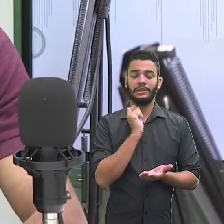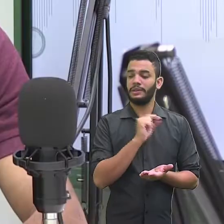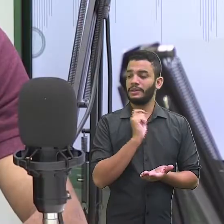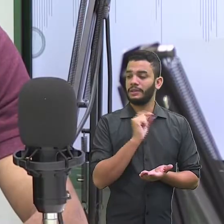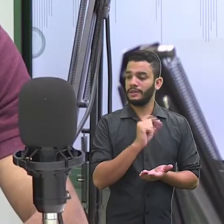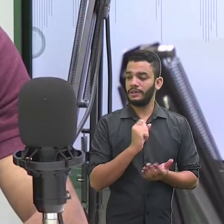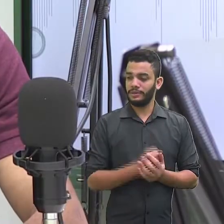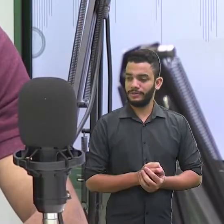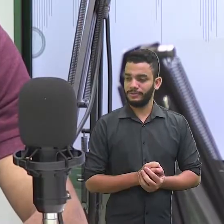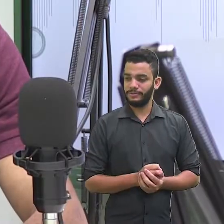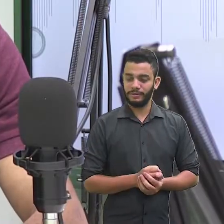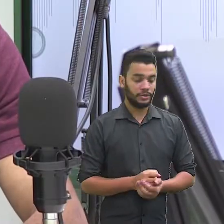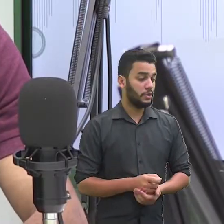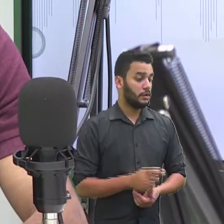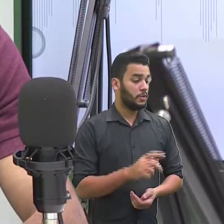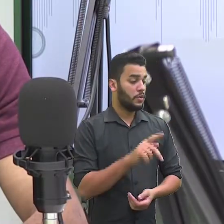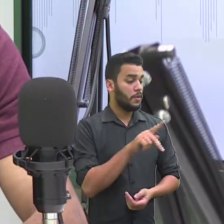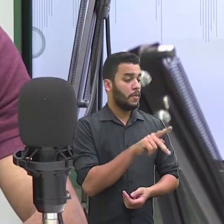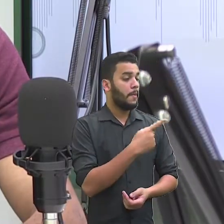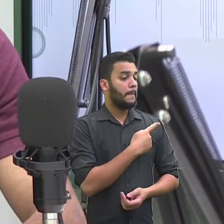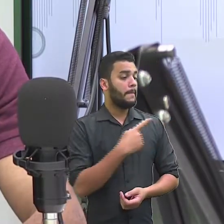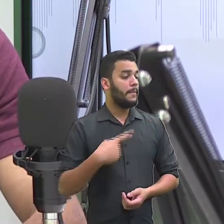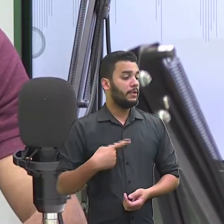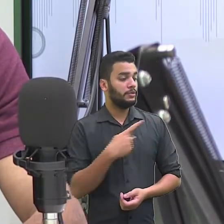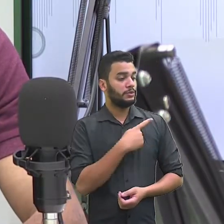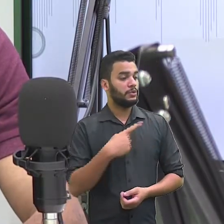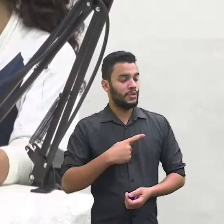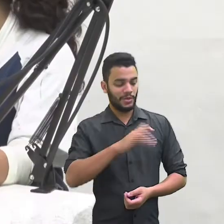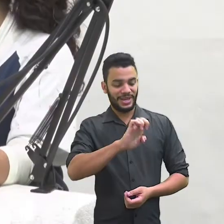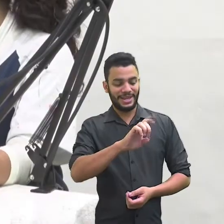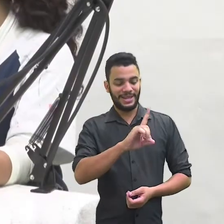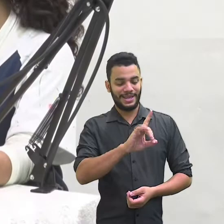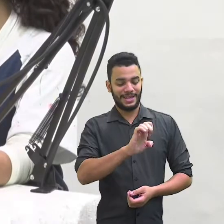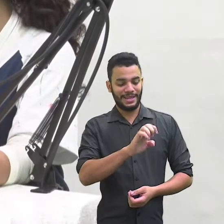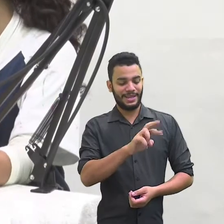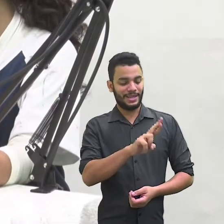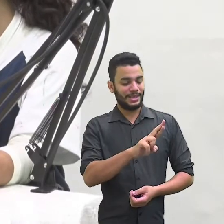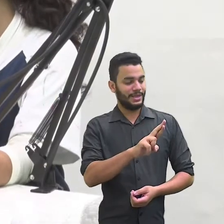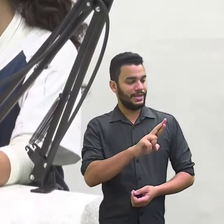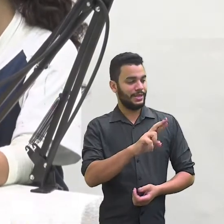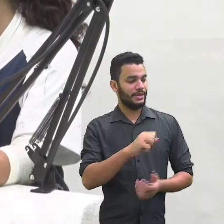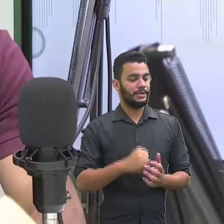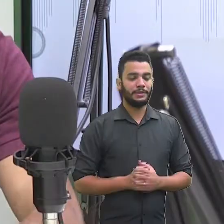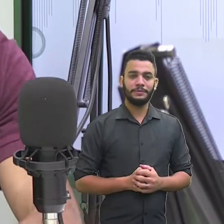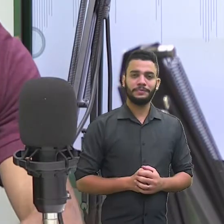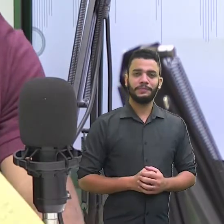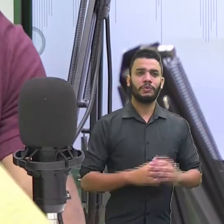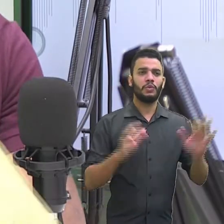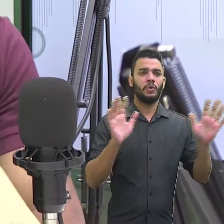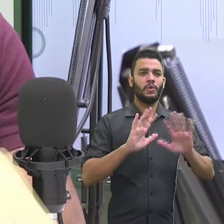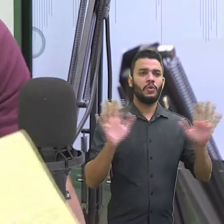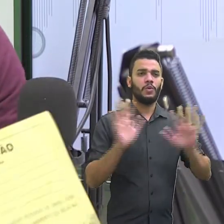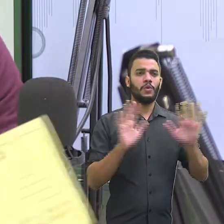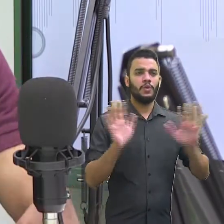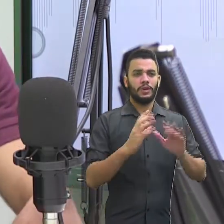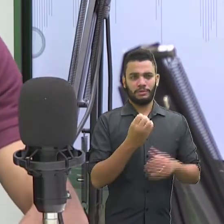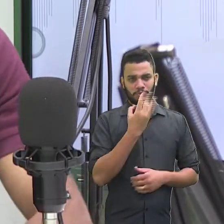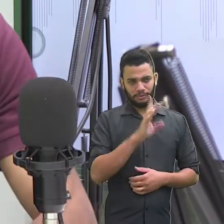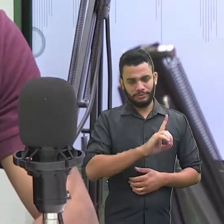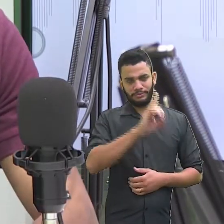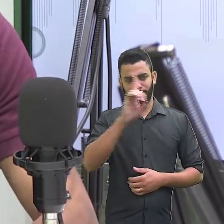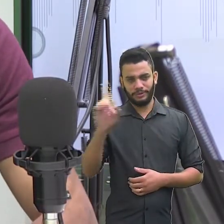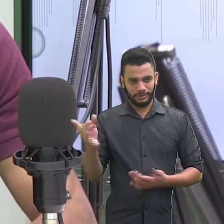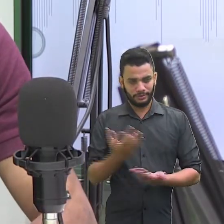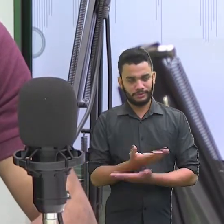pastor. Pastor? Pastor Eder, né? Da... Se apresente, pastor, pra gente. Olá, bom dia a todos vocês. Eu sou o